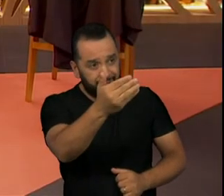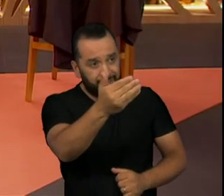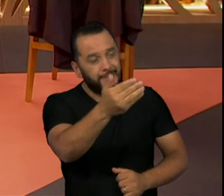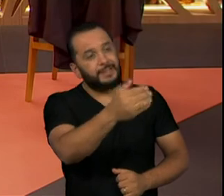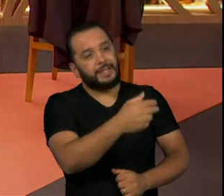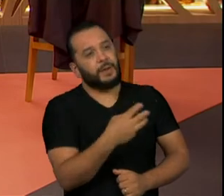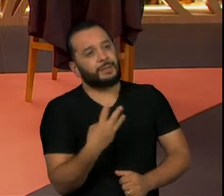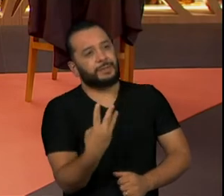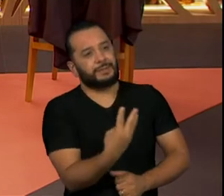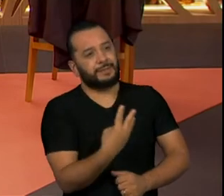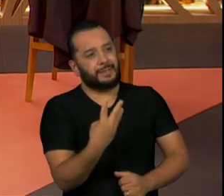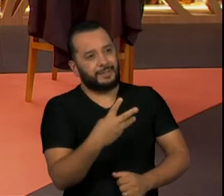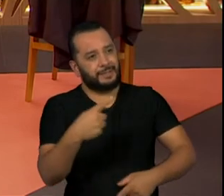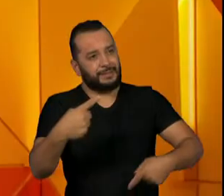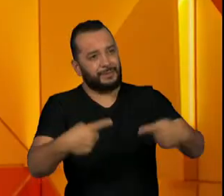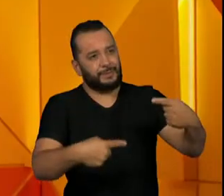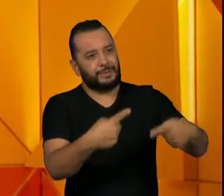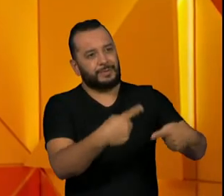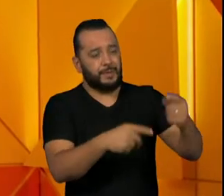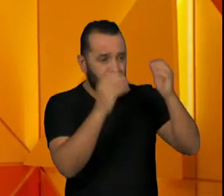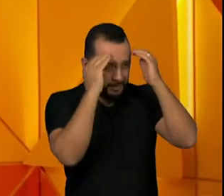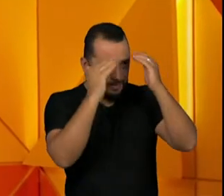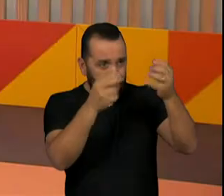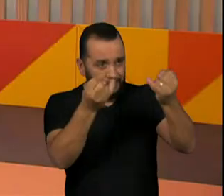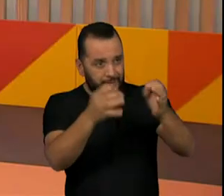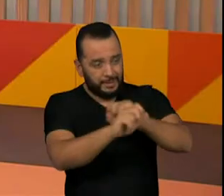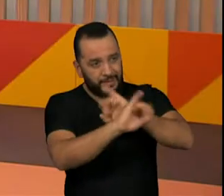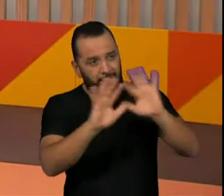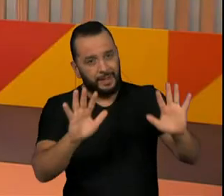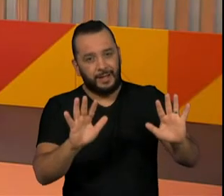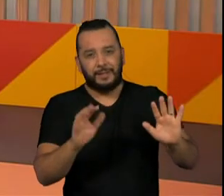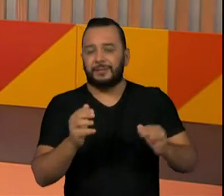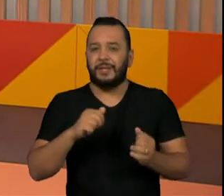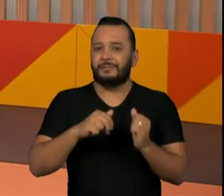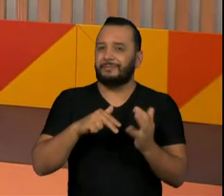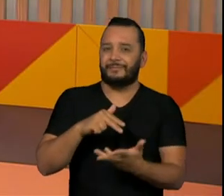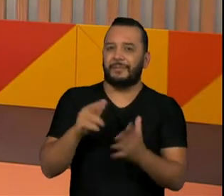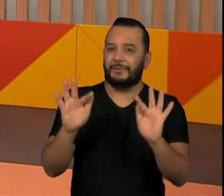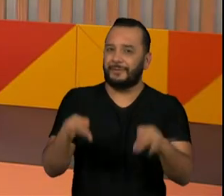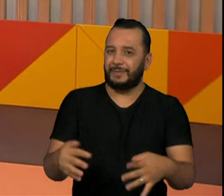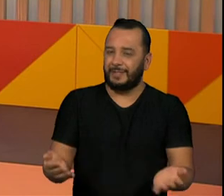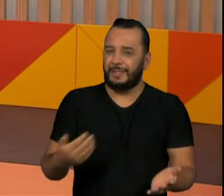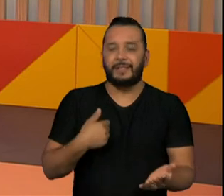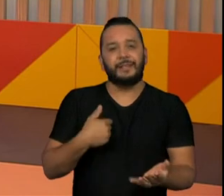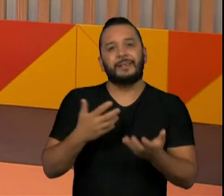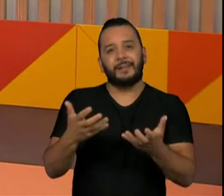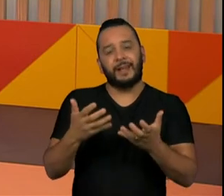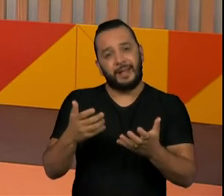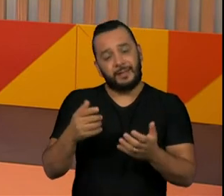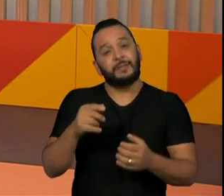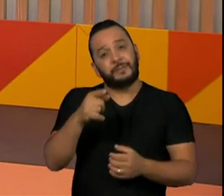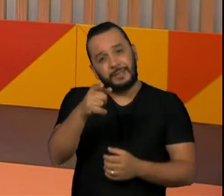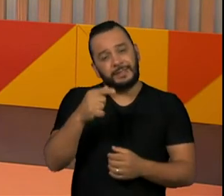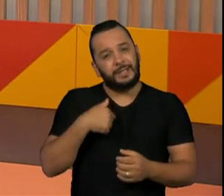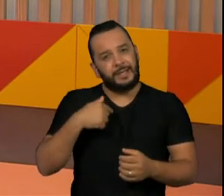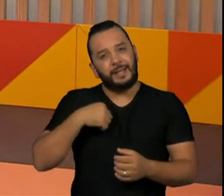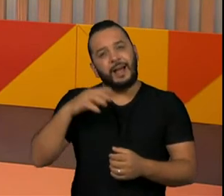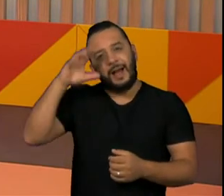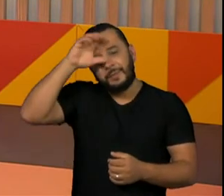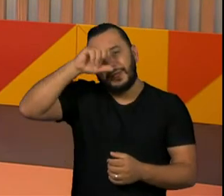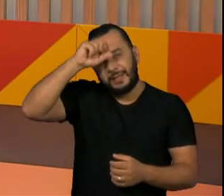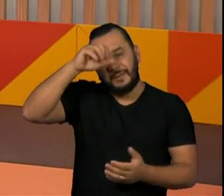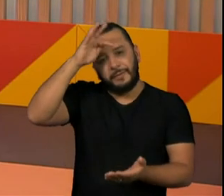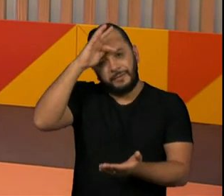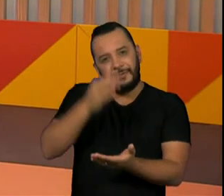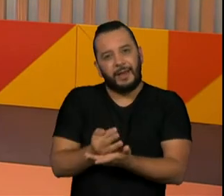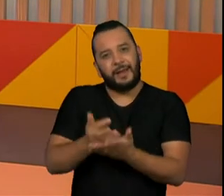essa discussão tão respeitosa e esclarecedora. Estação Livre fica por aqui, desejando que esse programa tenha trazido uma mensagem de